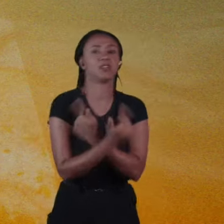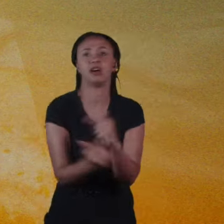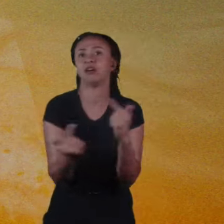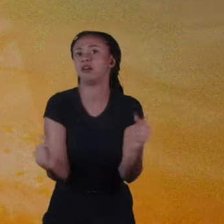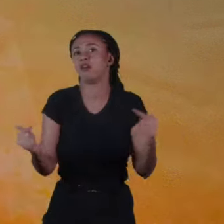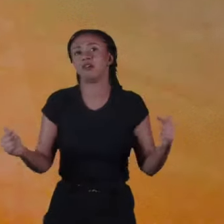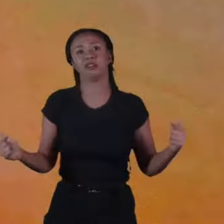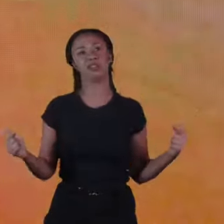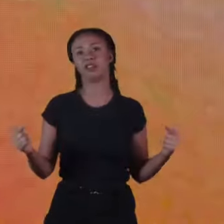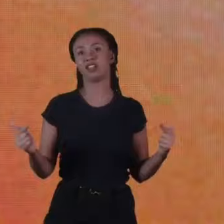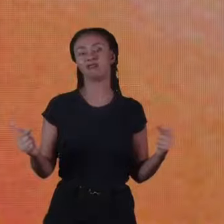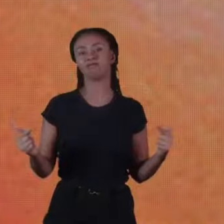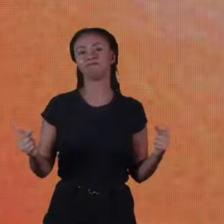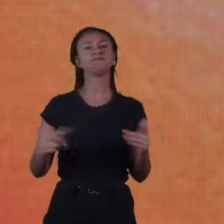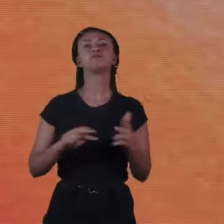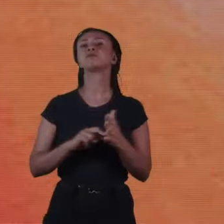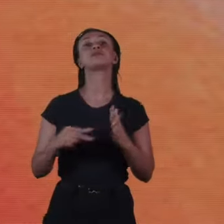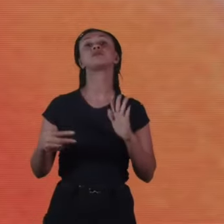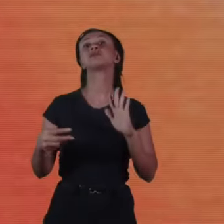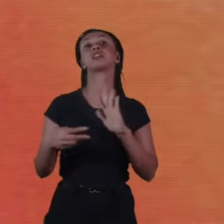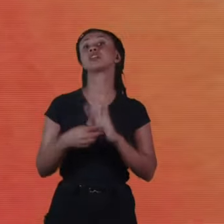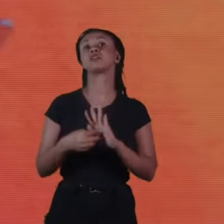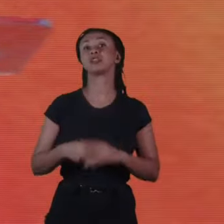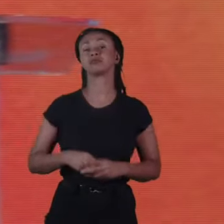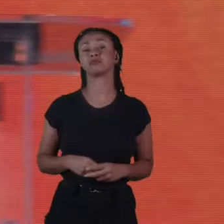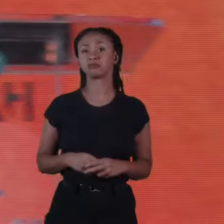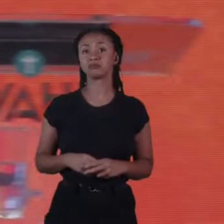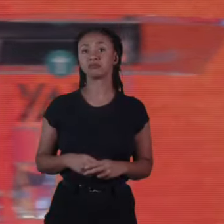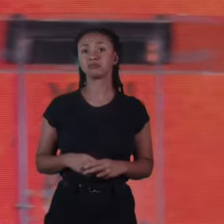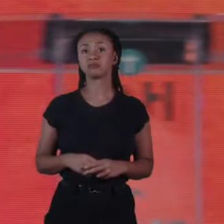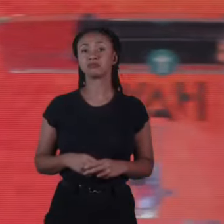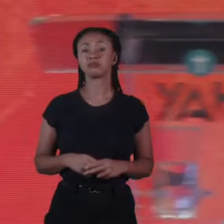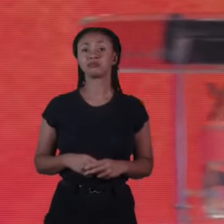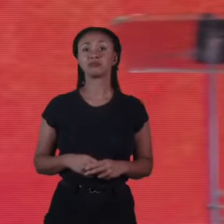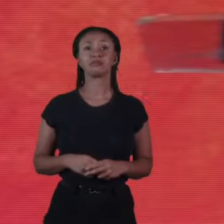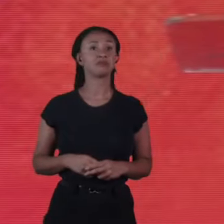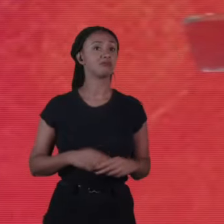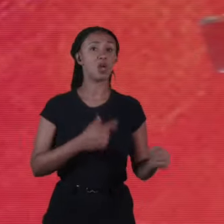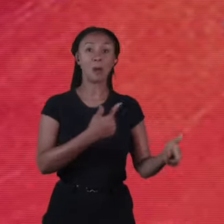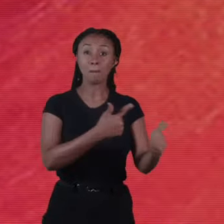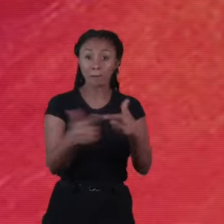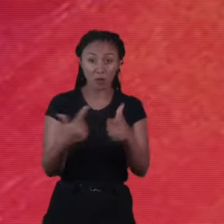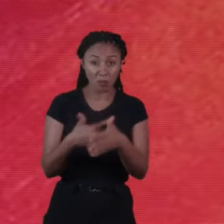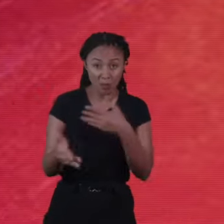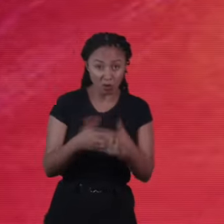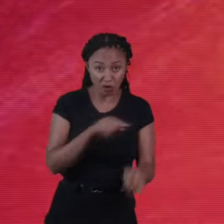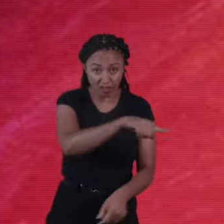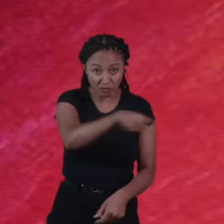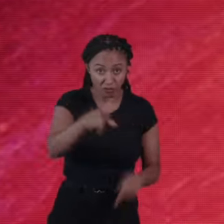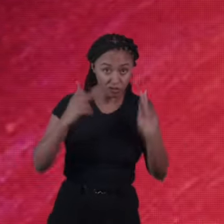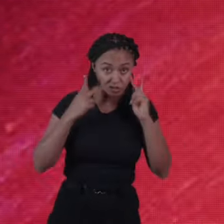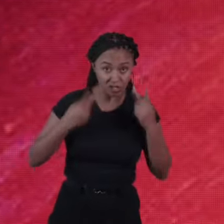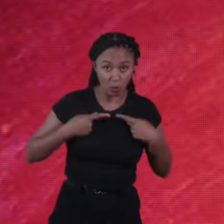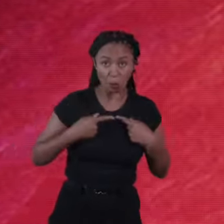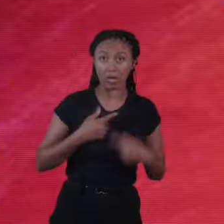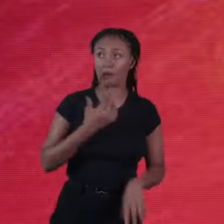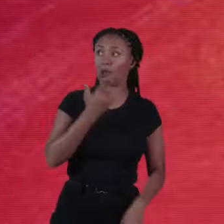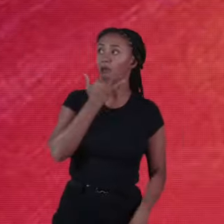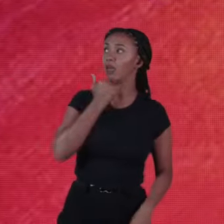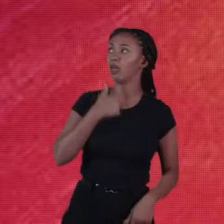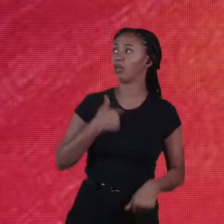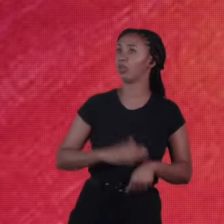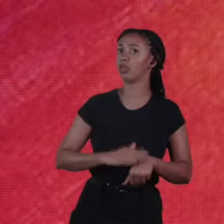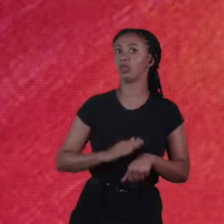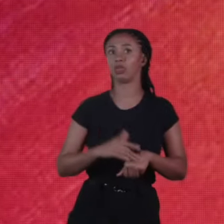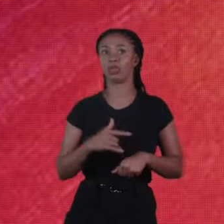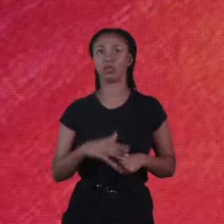Sabe o que isso está dizendo? Não tem problema que você seja capaz de arranjar, que Deus não seja capaz de resolver. E